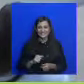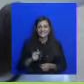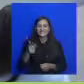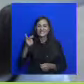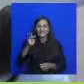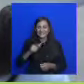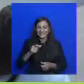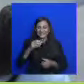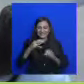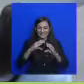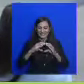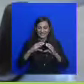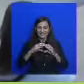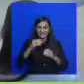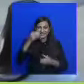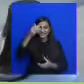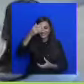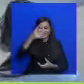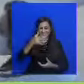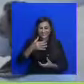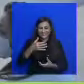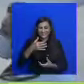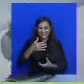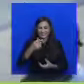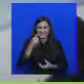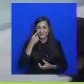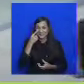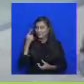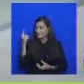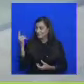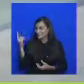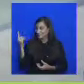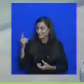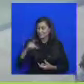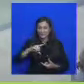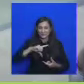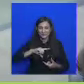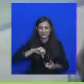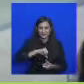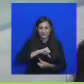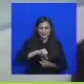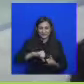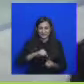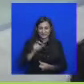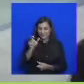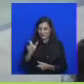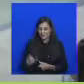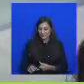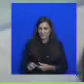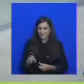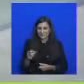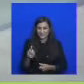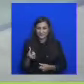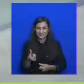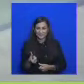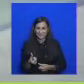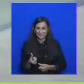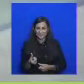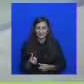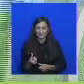A Evelyn coloca novamente a bola no suporte superior, indica agora o sorteio para a coluna